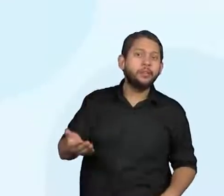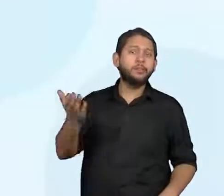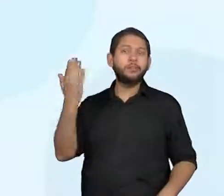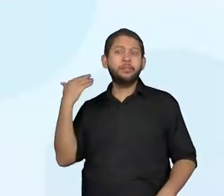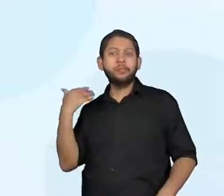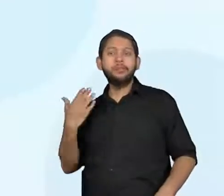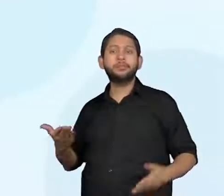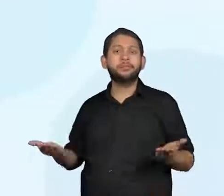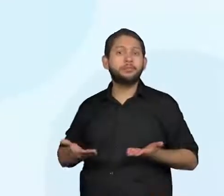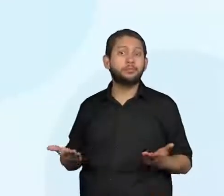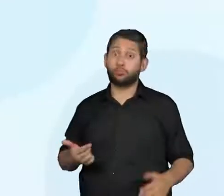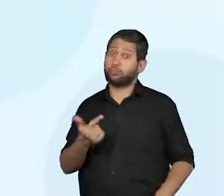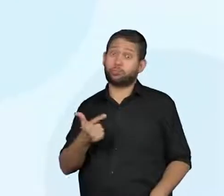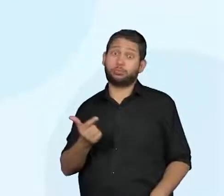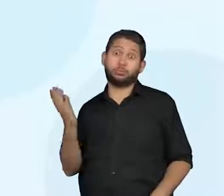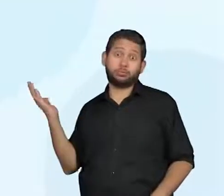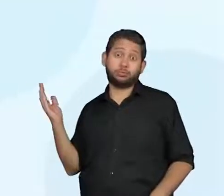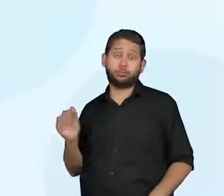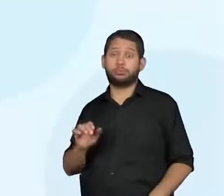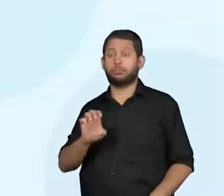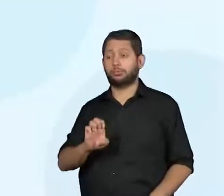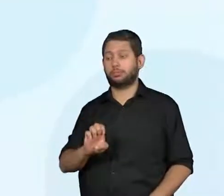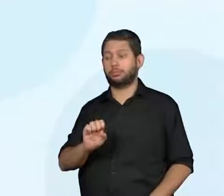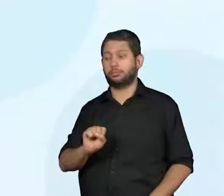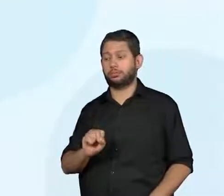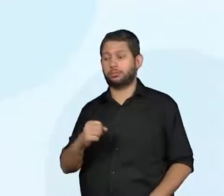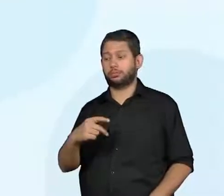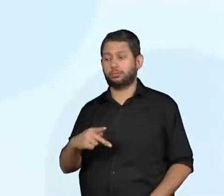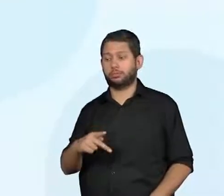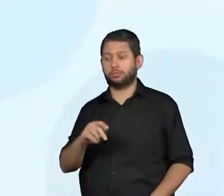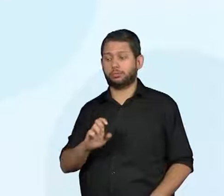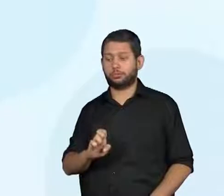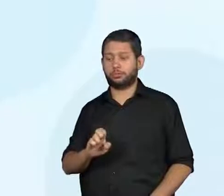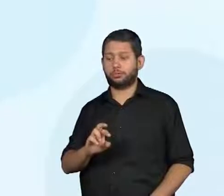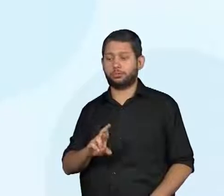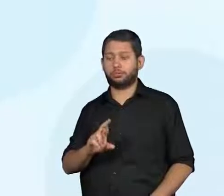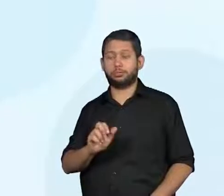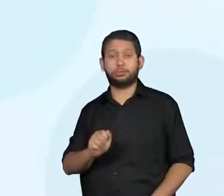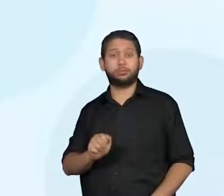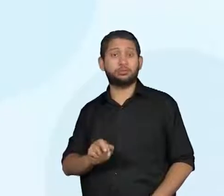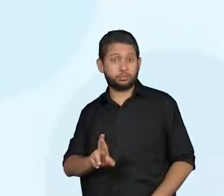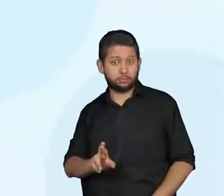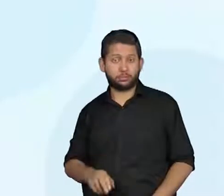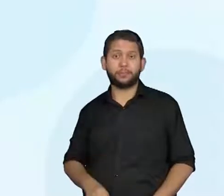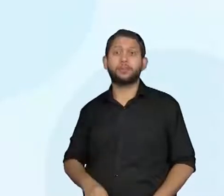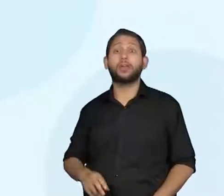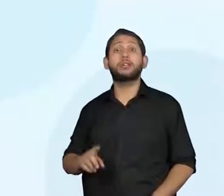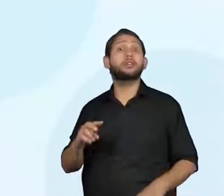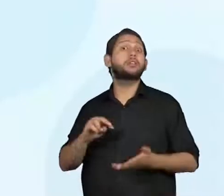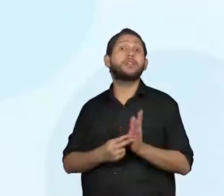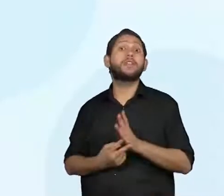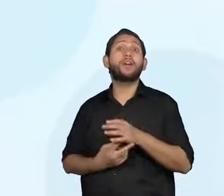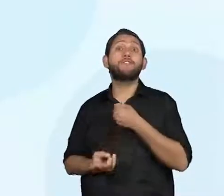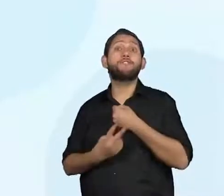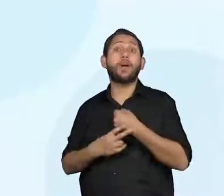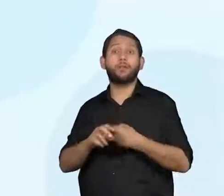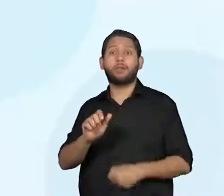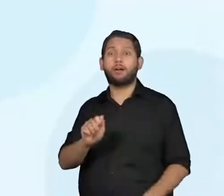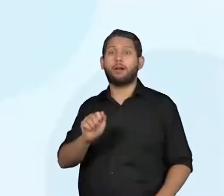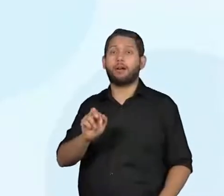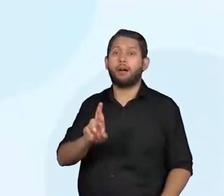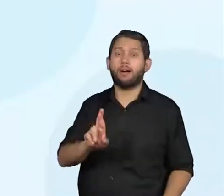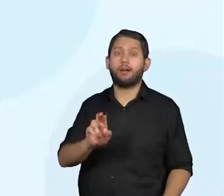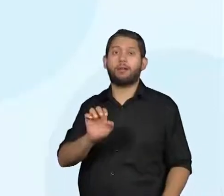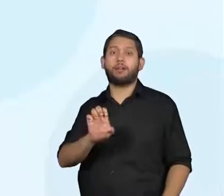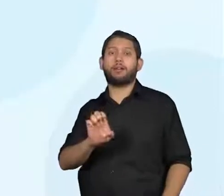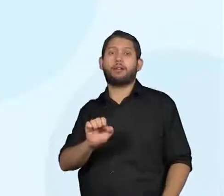Geralmente os verbos têm essa terminação, né, professora? Em ar. Ir. Isso. Então, olha só, vamos vendo